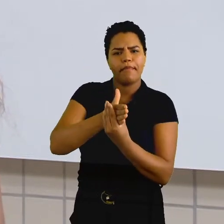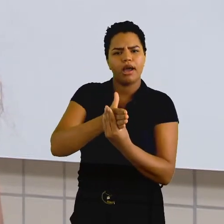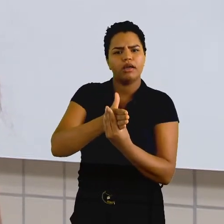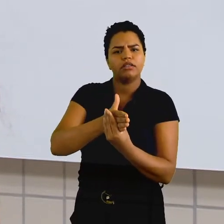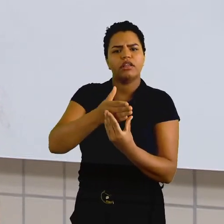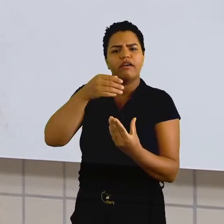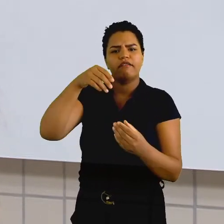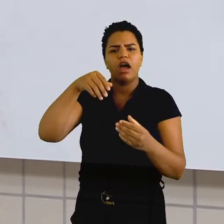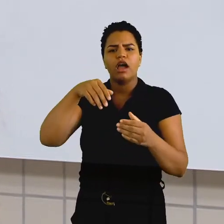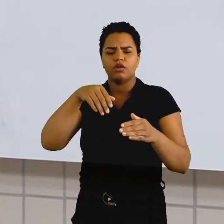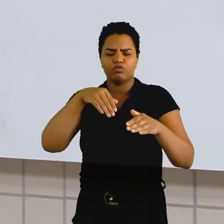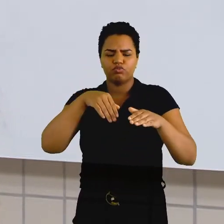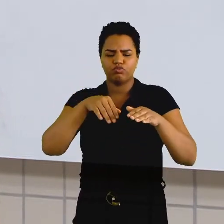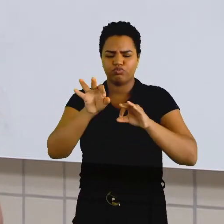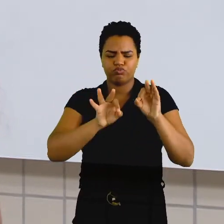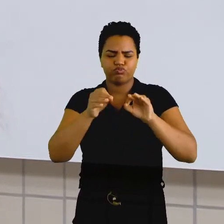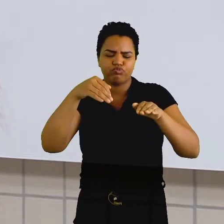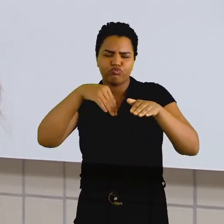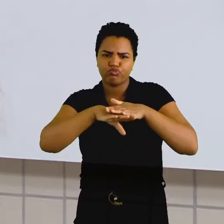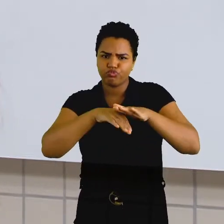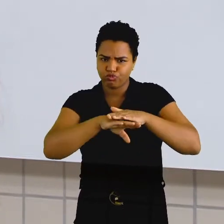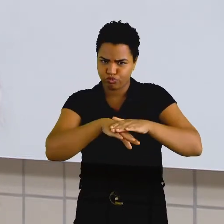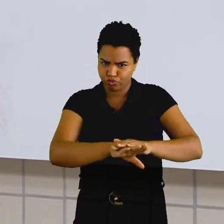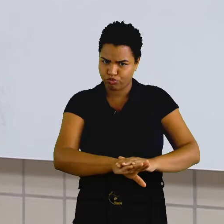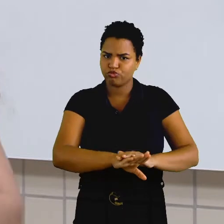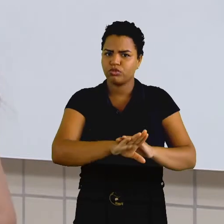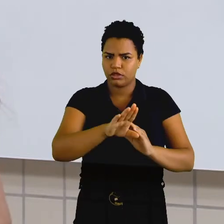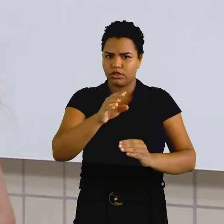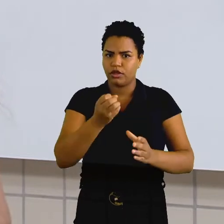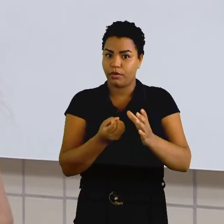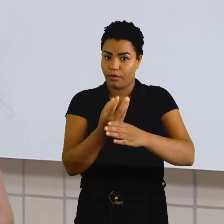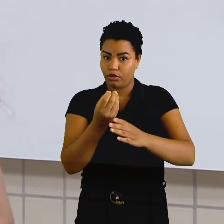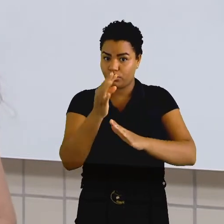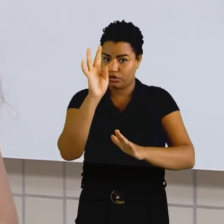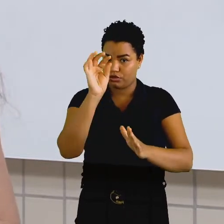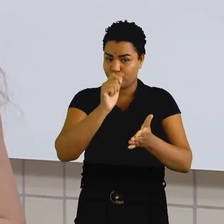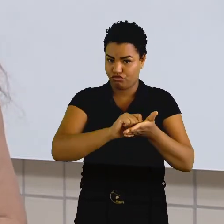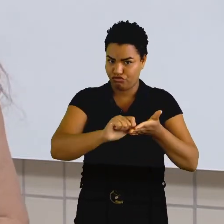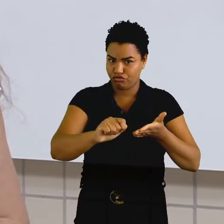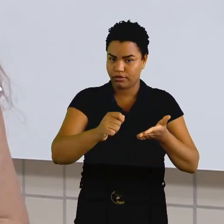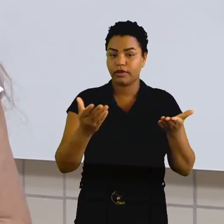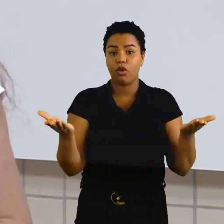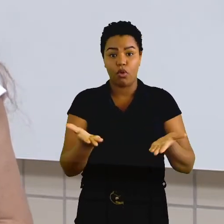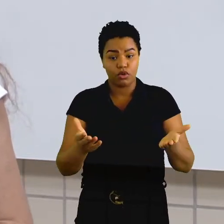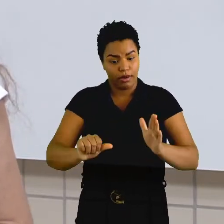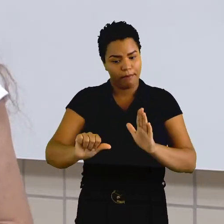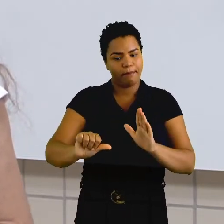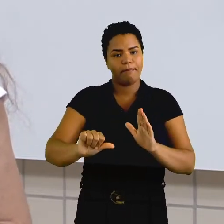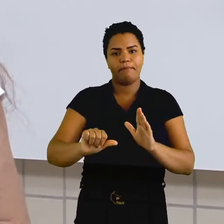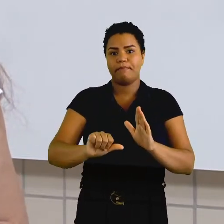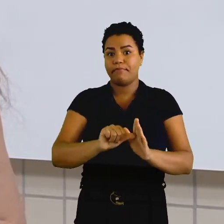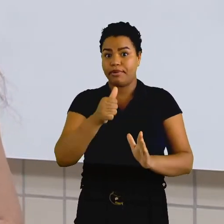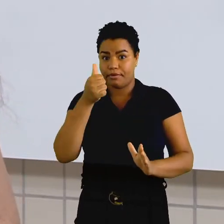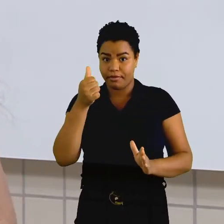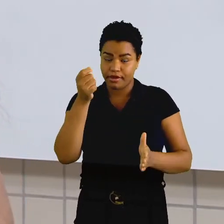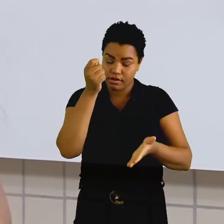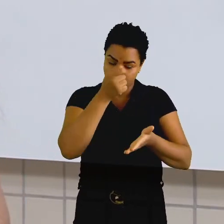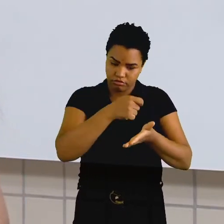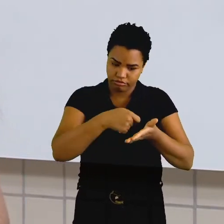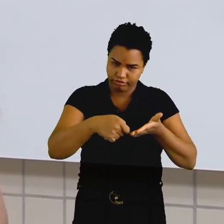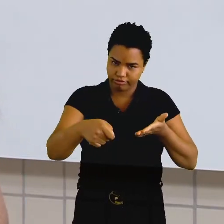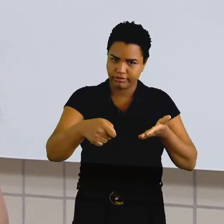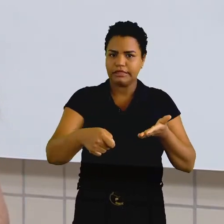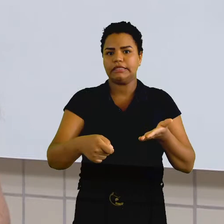organizando essas produções. Então, hoje nós vamos ter a nossa primeira produção. Seu professor, sua